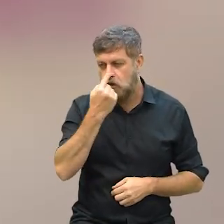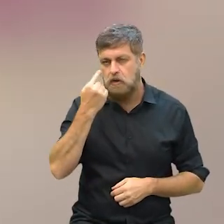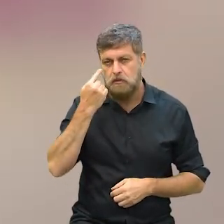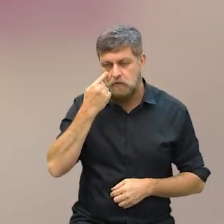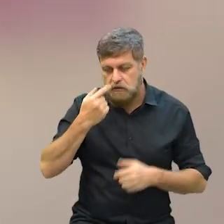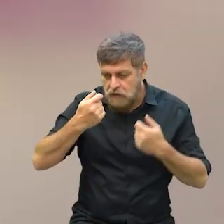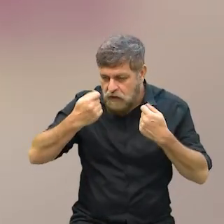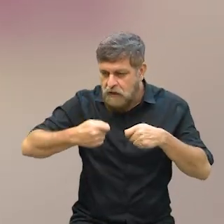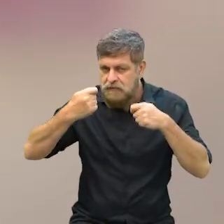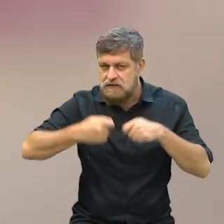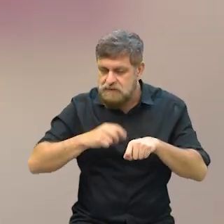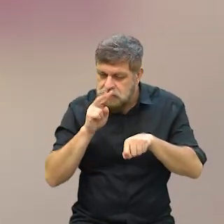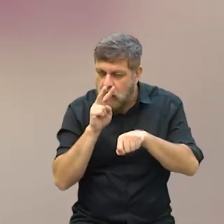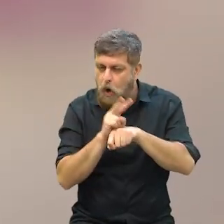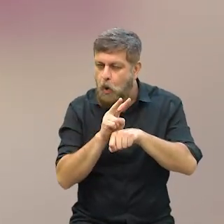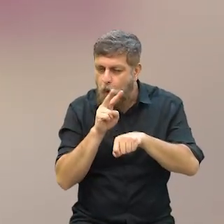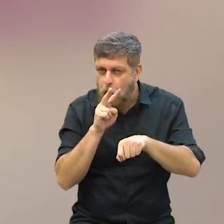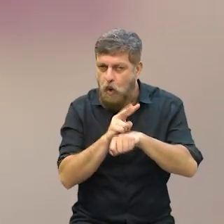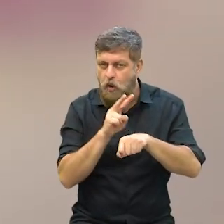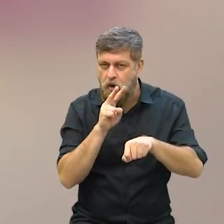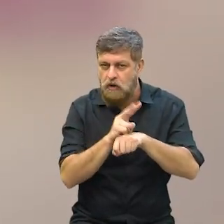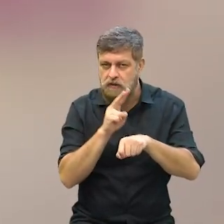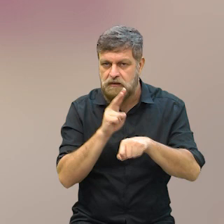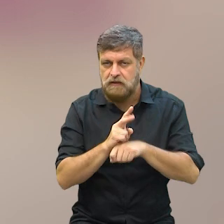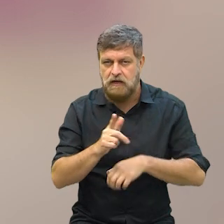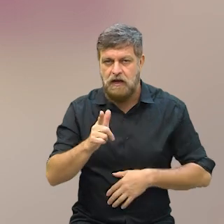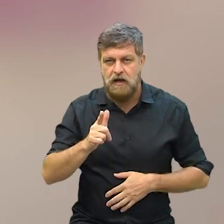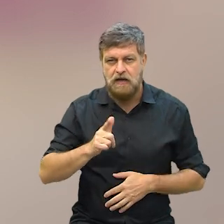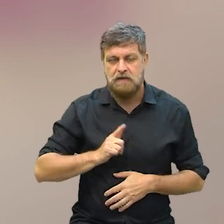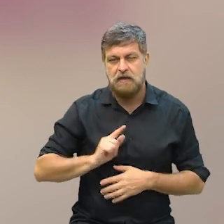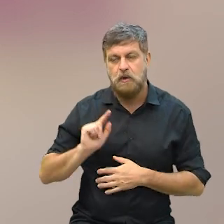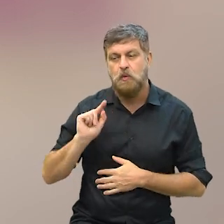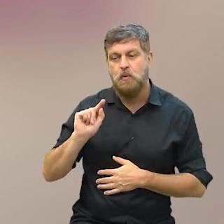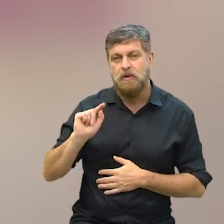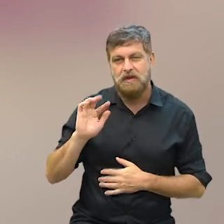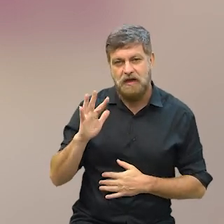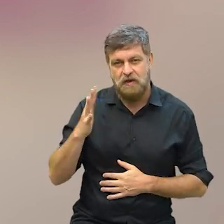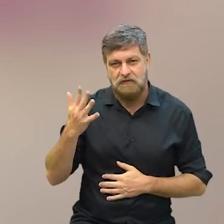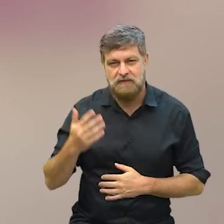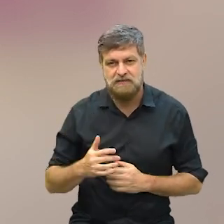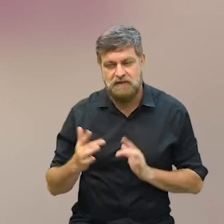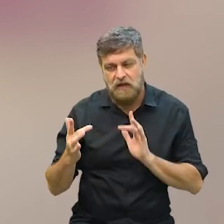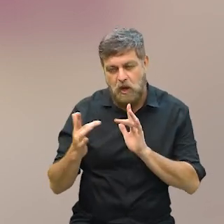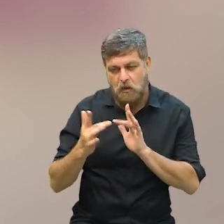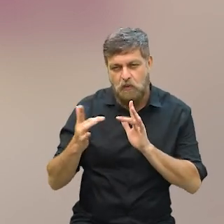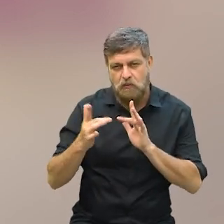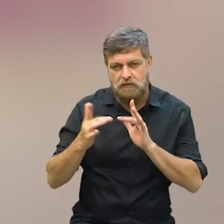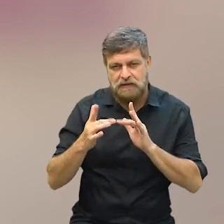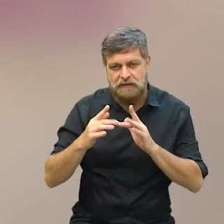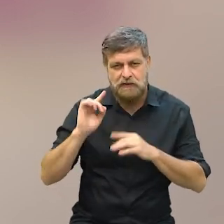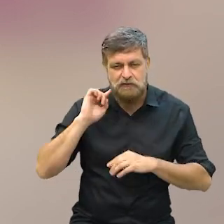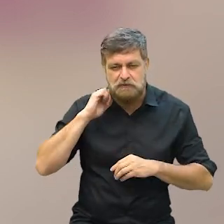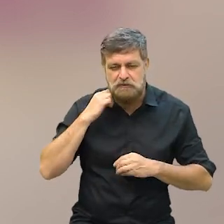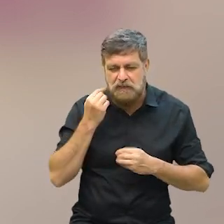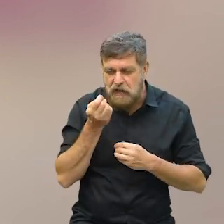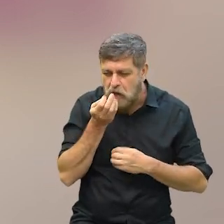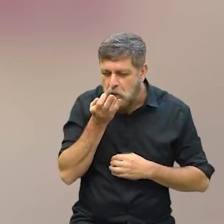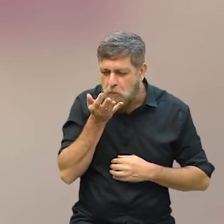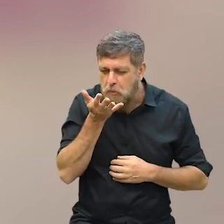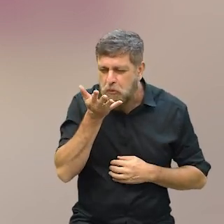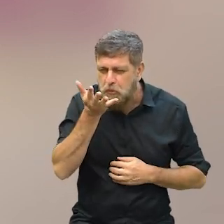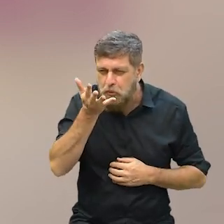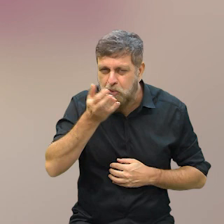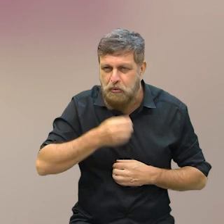bastante delicada, que precisa de bastante atenção. Ele está muito em contato com poluentes,